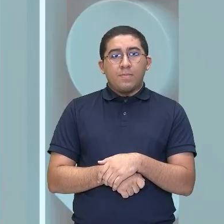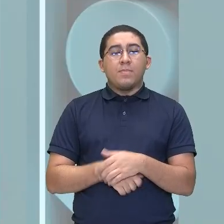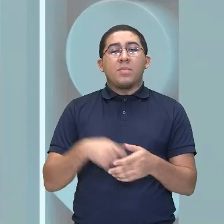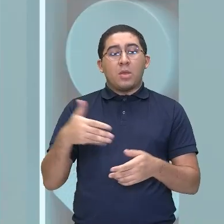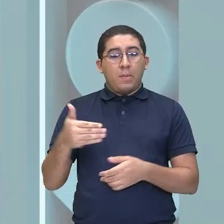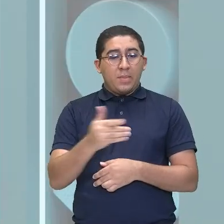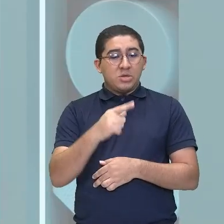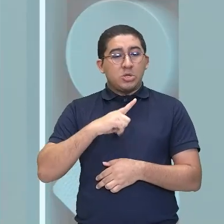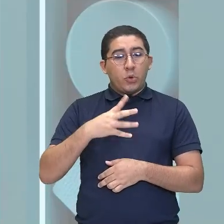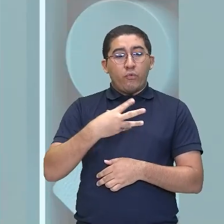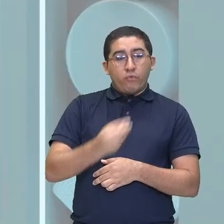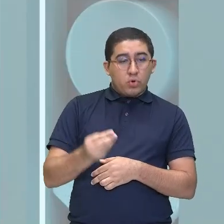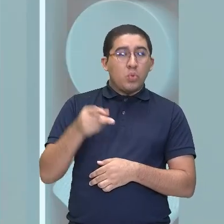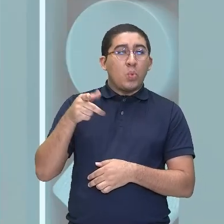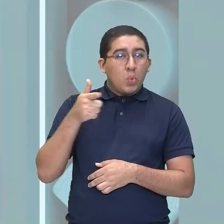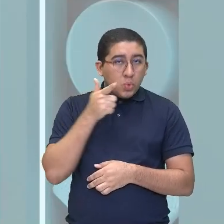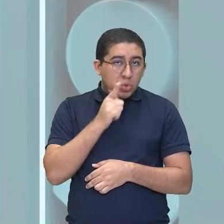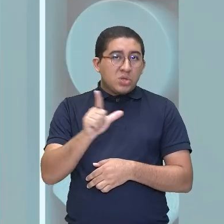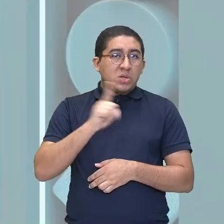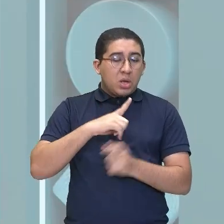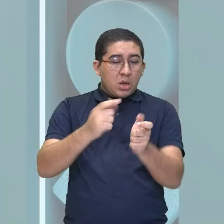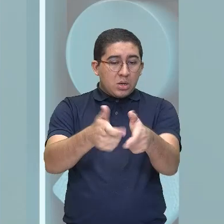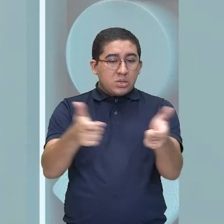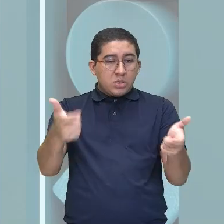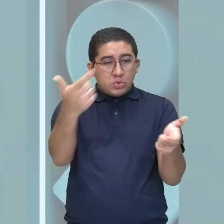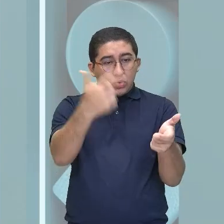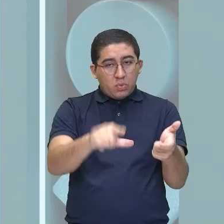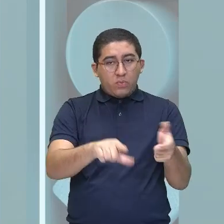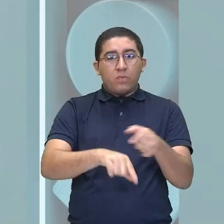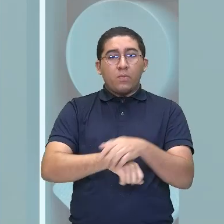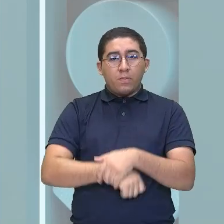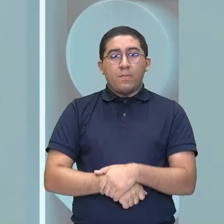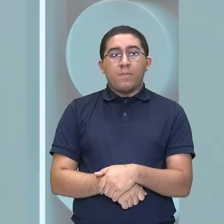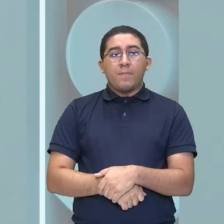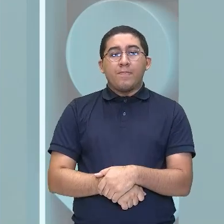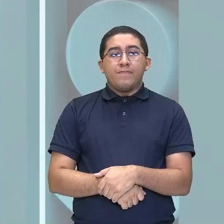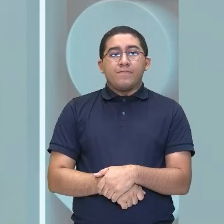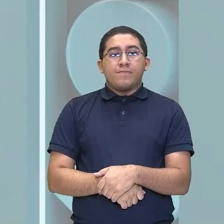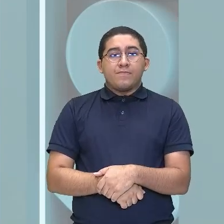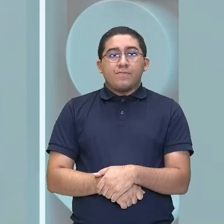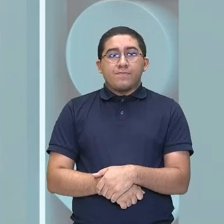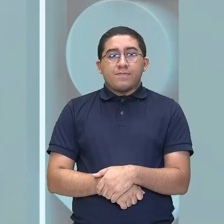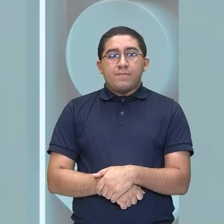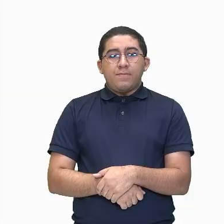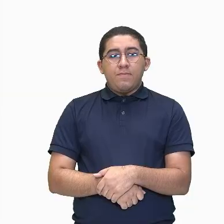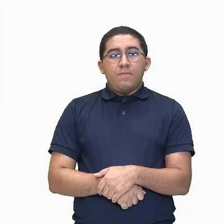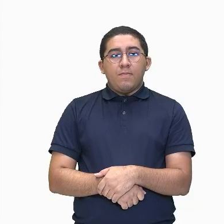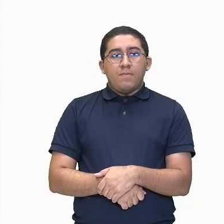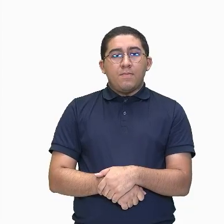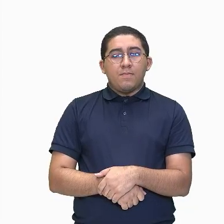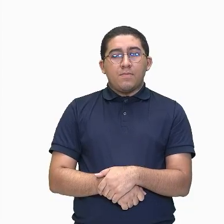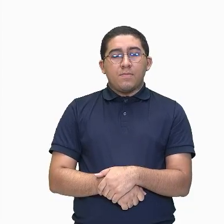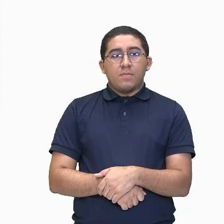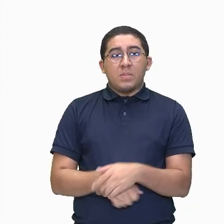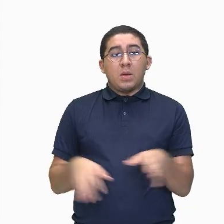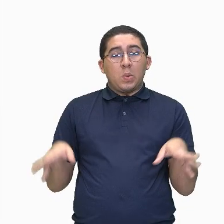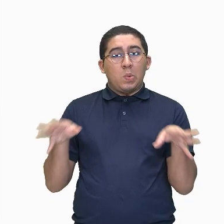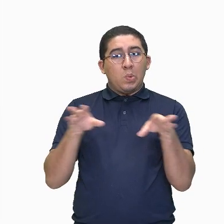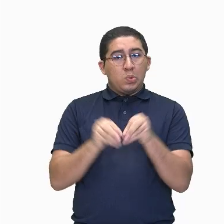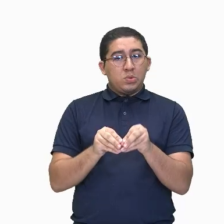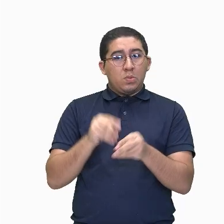para serem consumidos, certo? E a conclusão da entrevista, vamos lá.